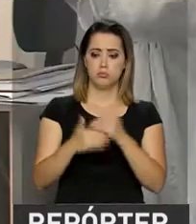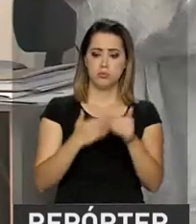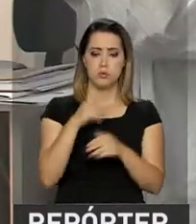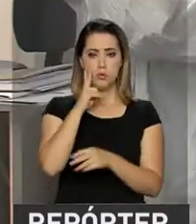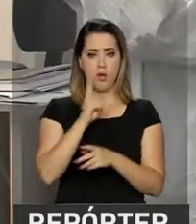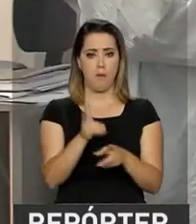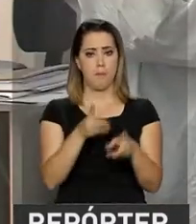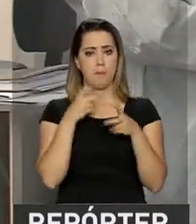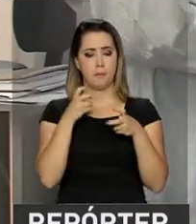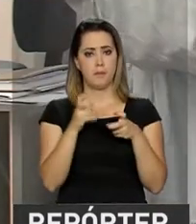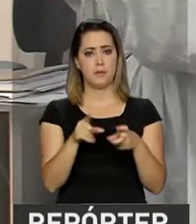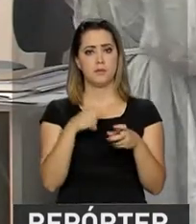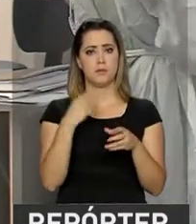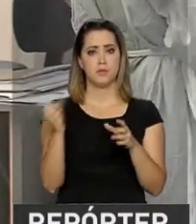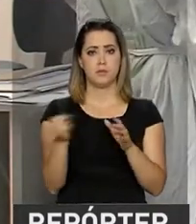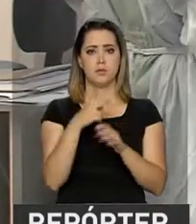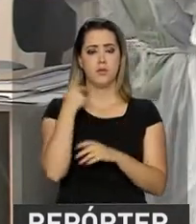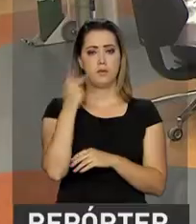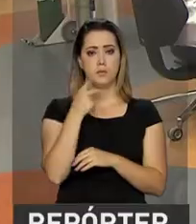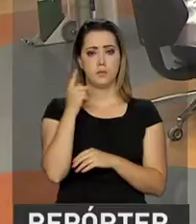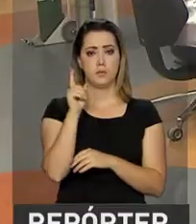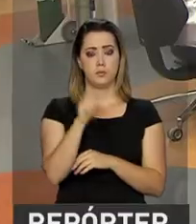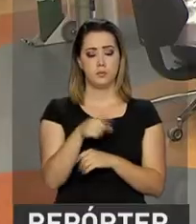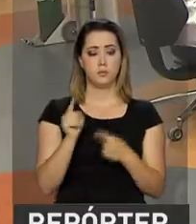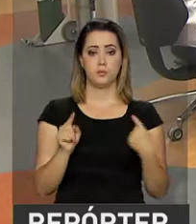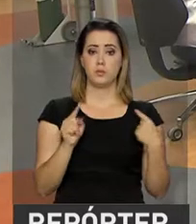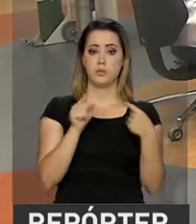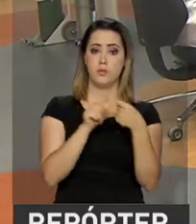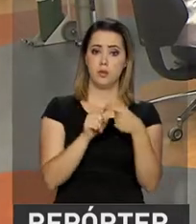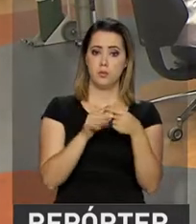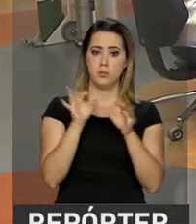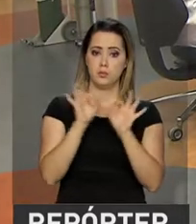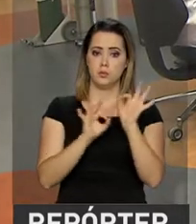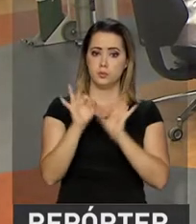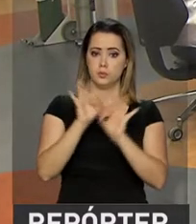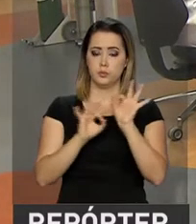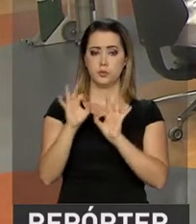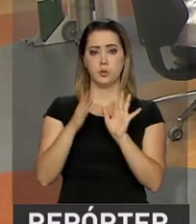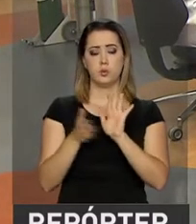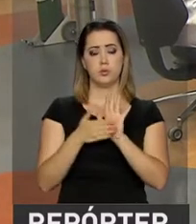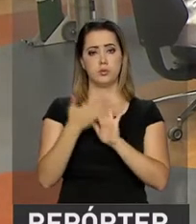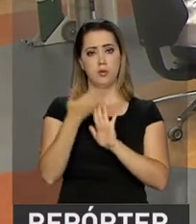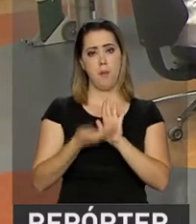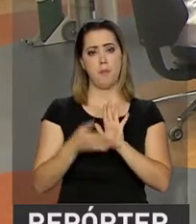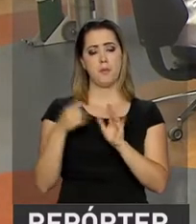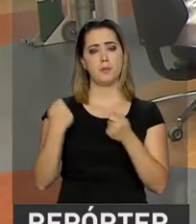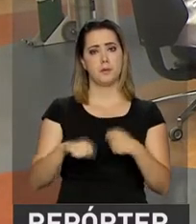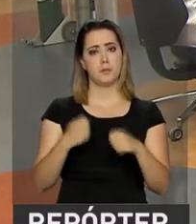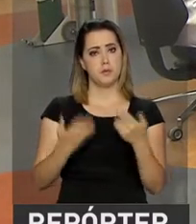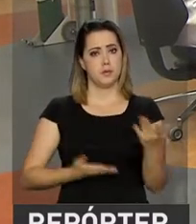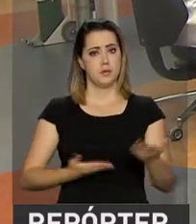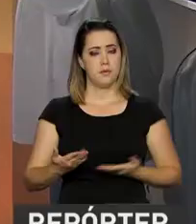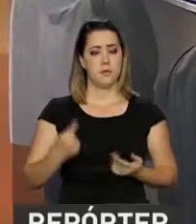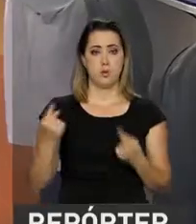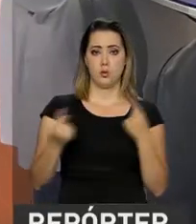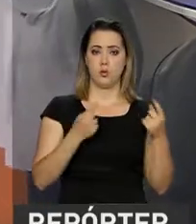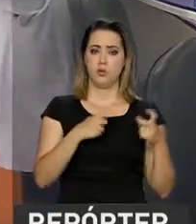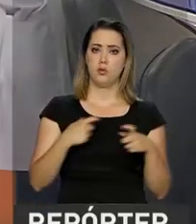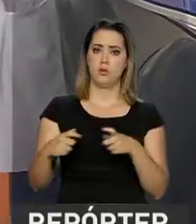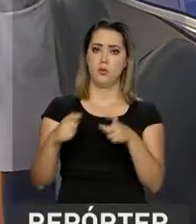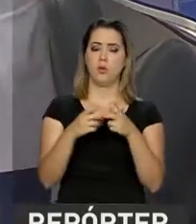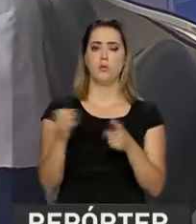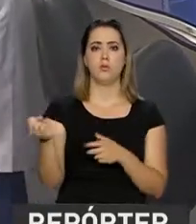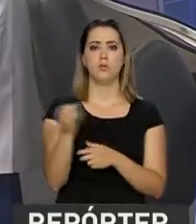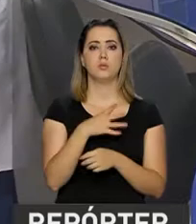na implementação da nova política o objetivo é adequar a proposta necessidade de serviços de cada região a